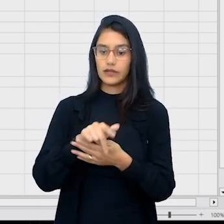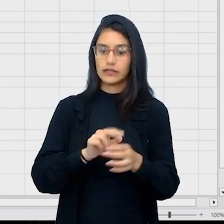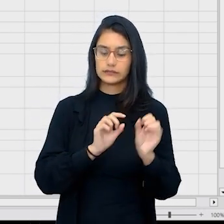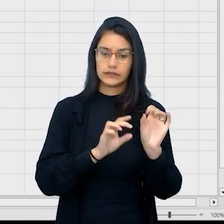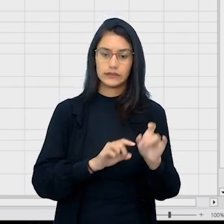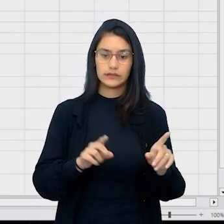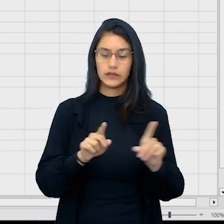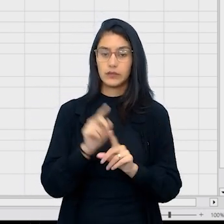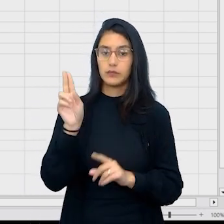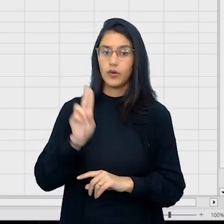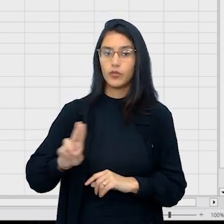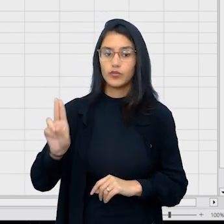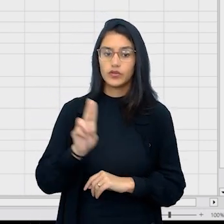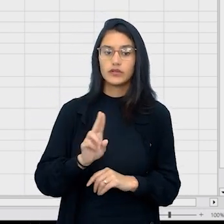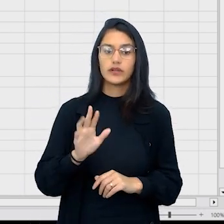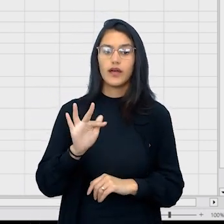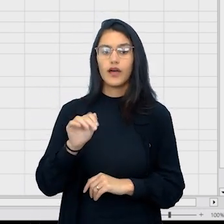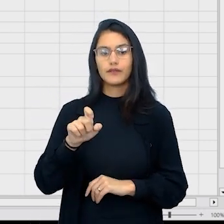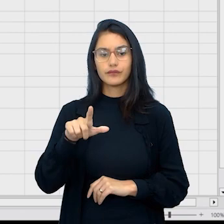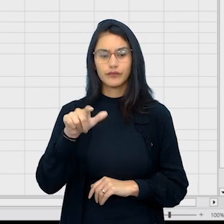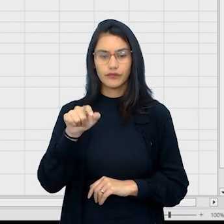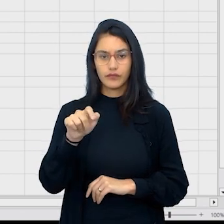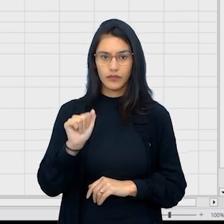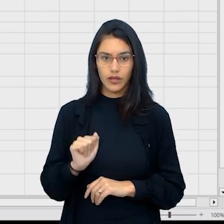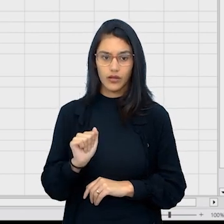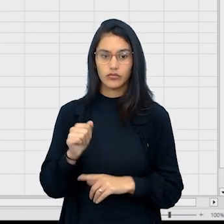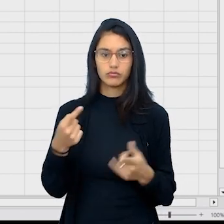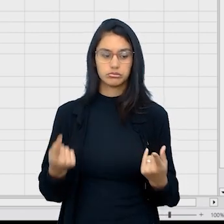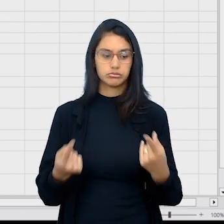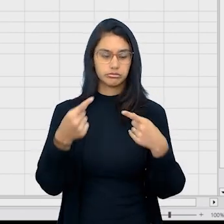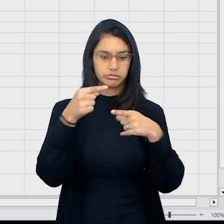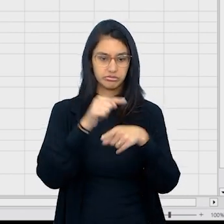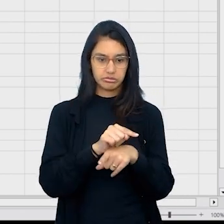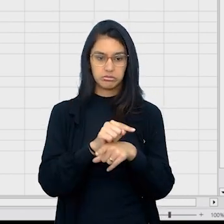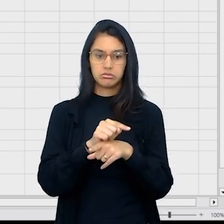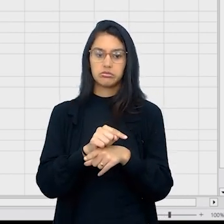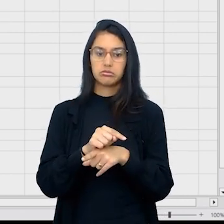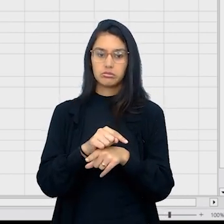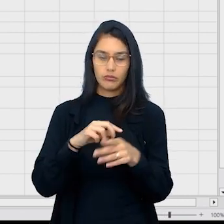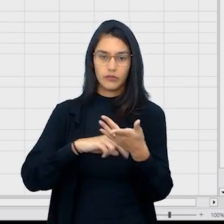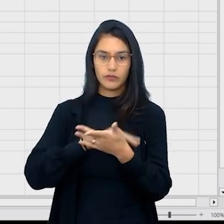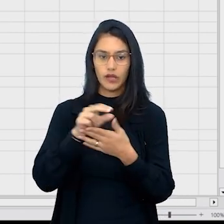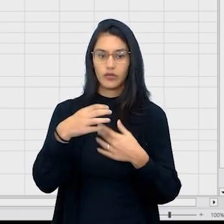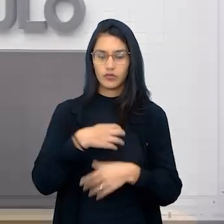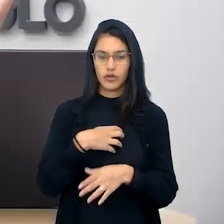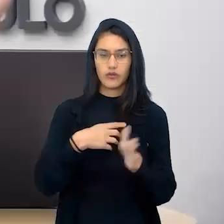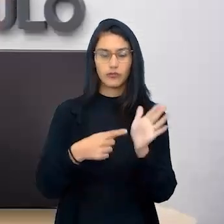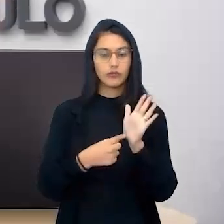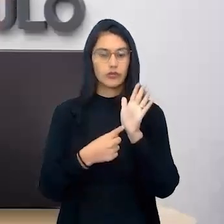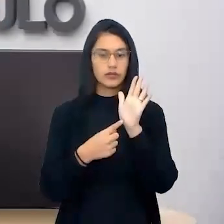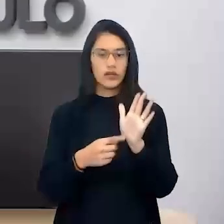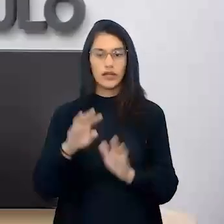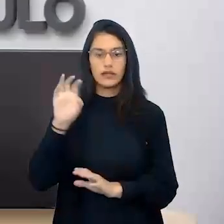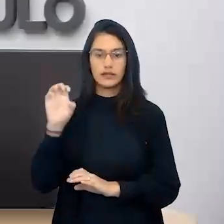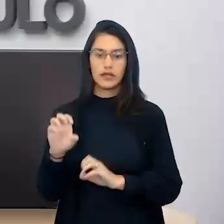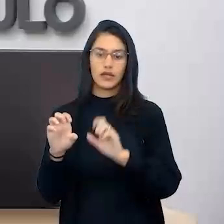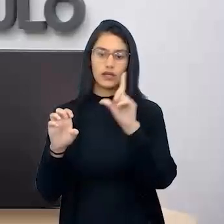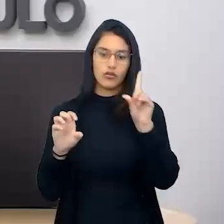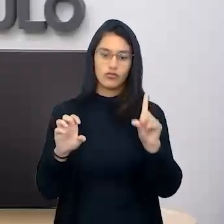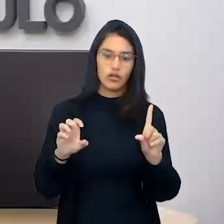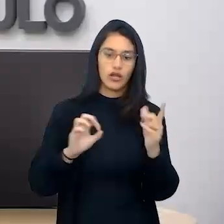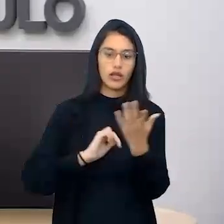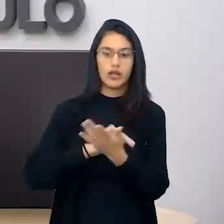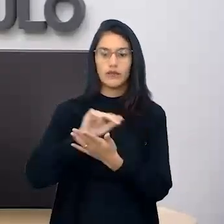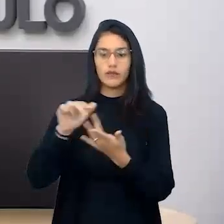técnicas na utilização, flecha na horizontal para baixo ou para cima, indicação de esquerda e direita.